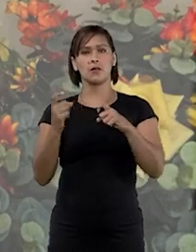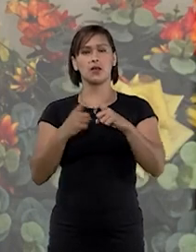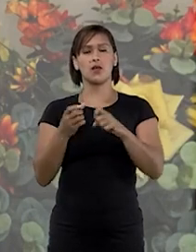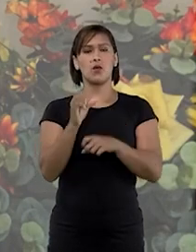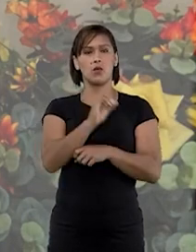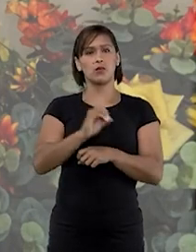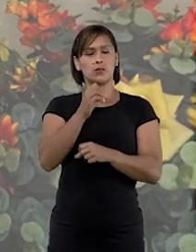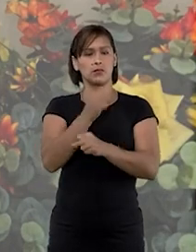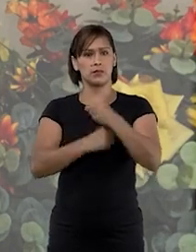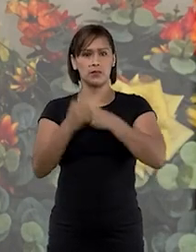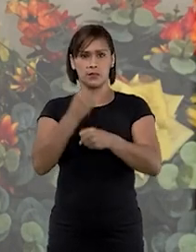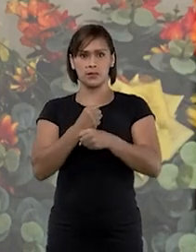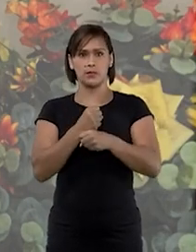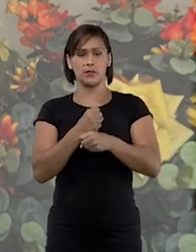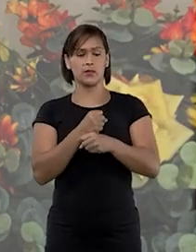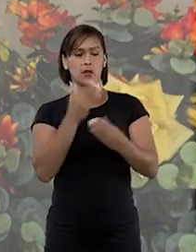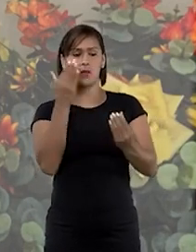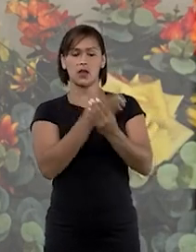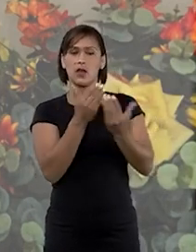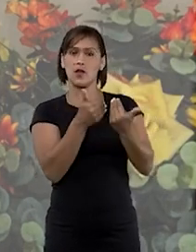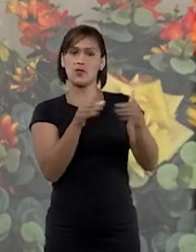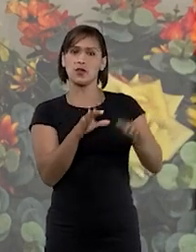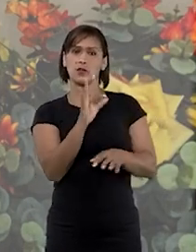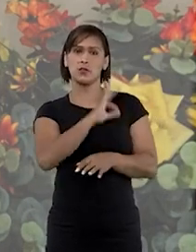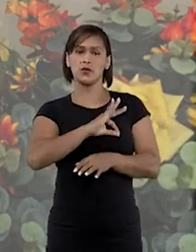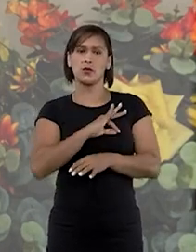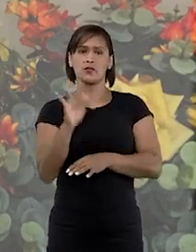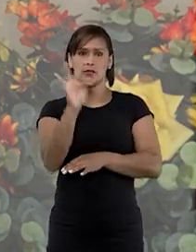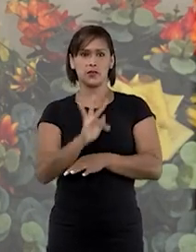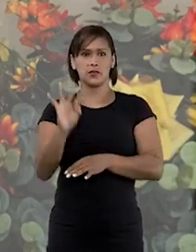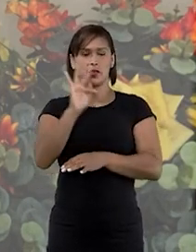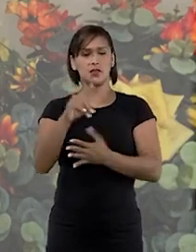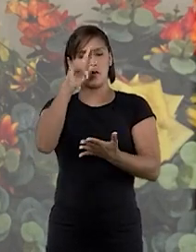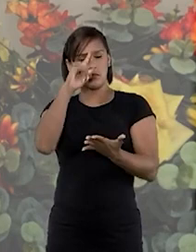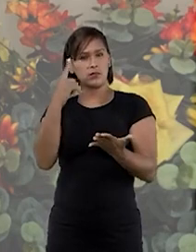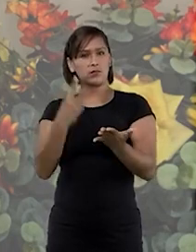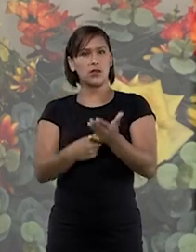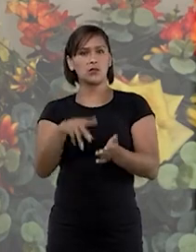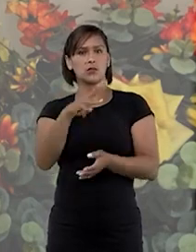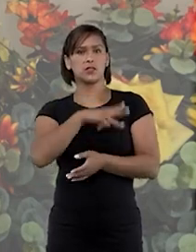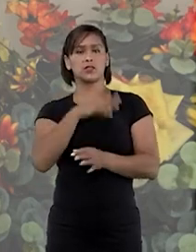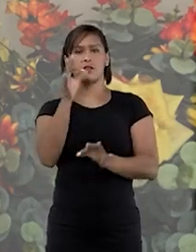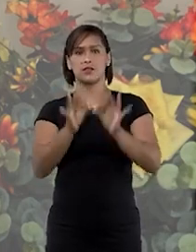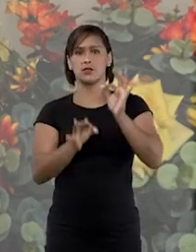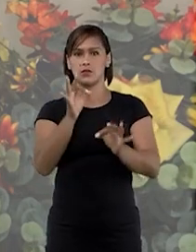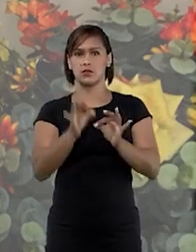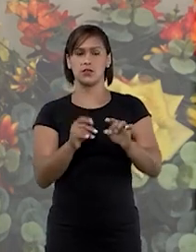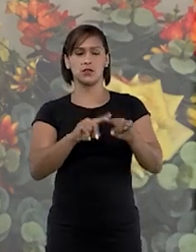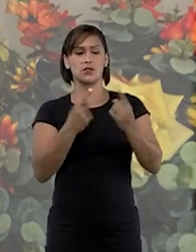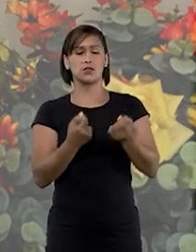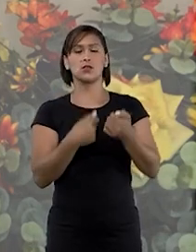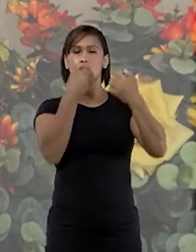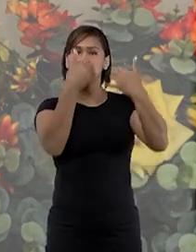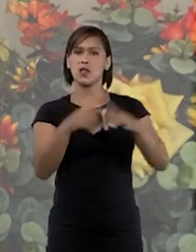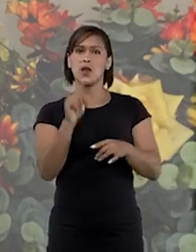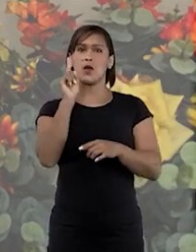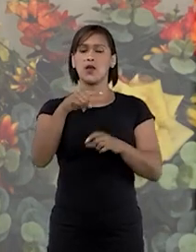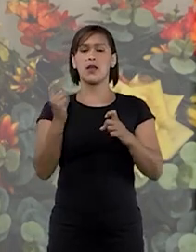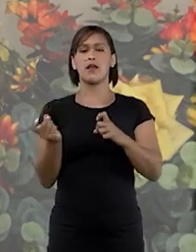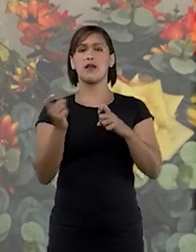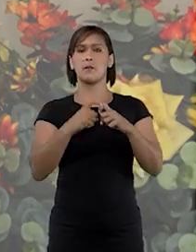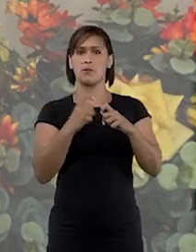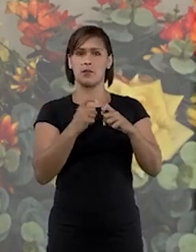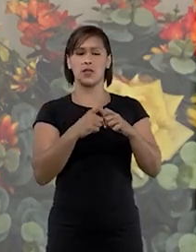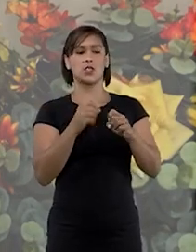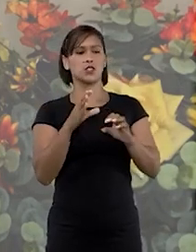pela médica em outubro do ano passado o inquérito foi aberto pela Polícia Federal por determinação do Ministério da Justiça sob alegação